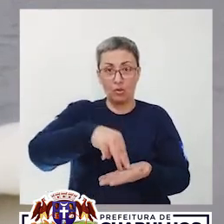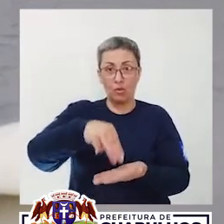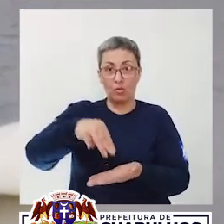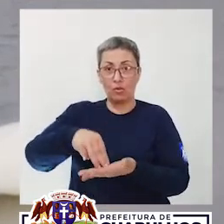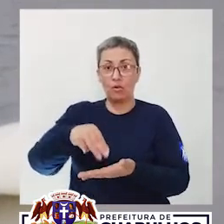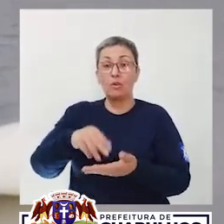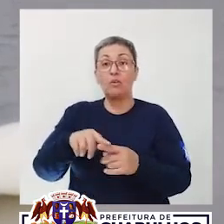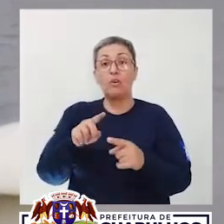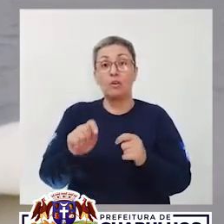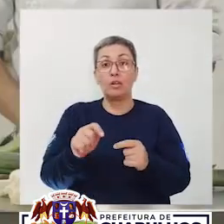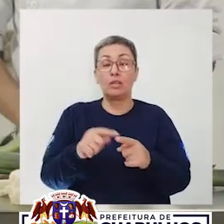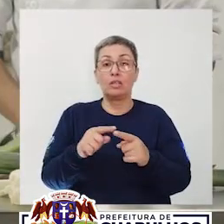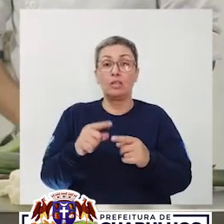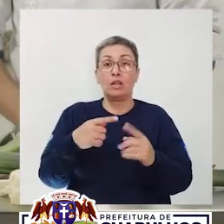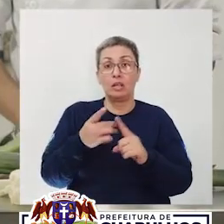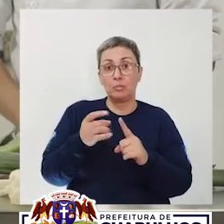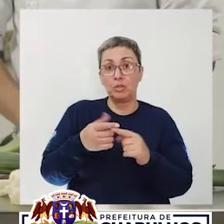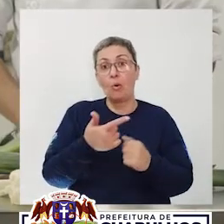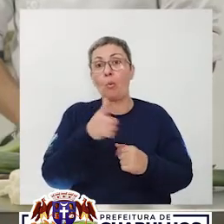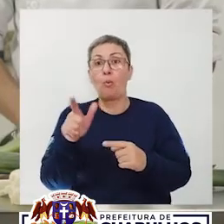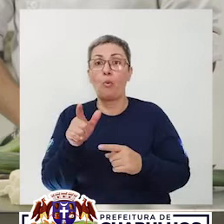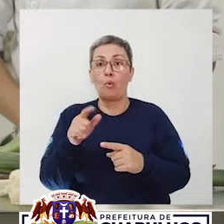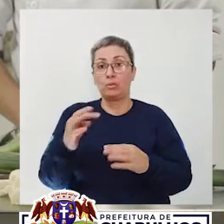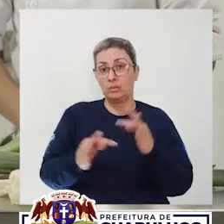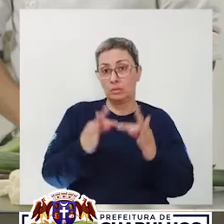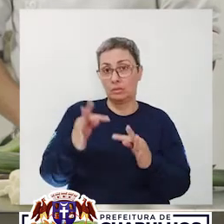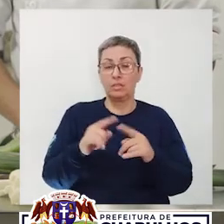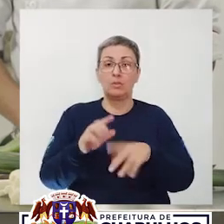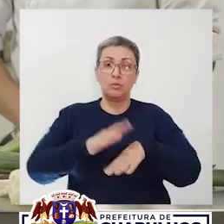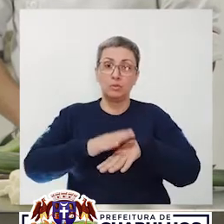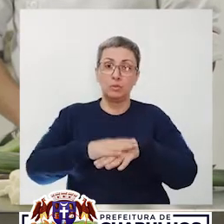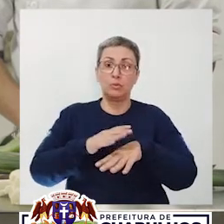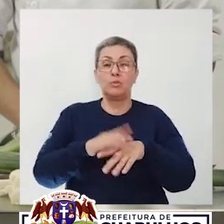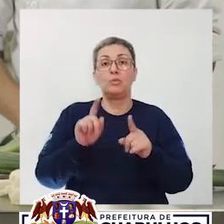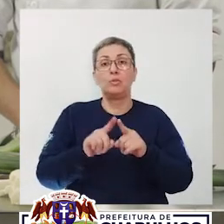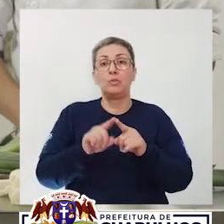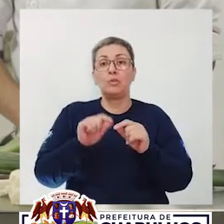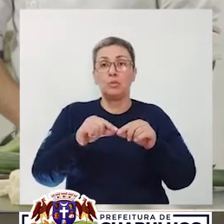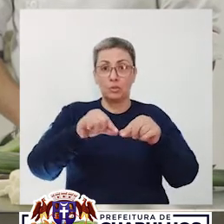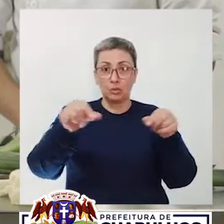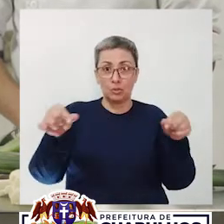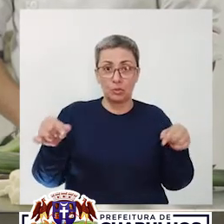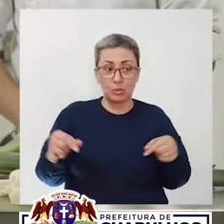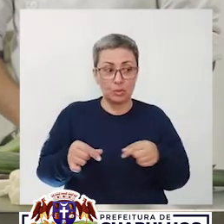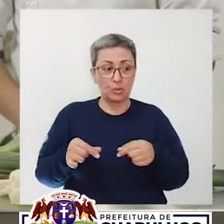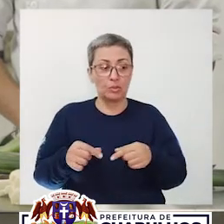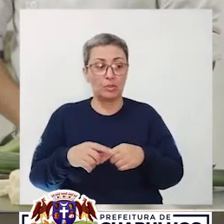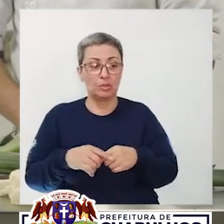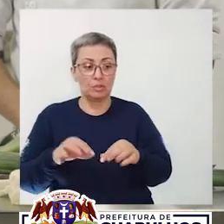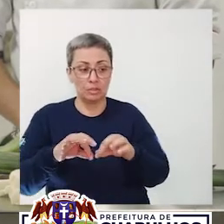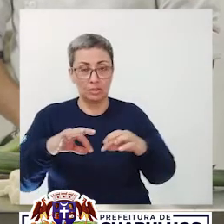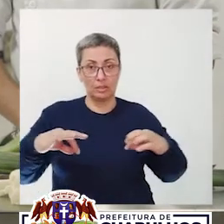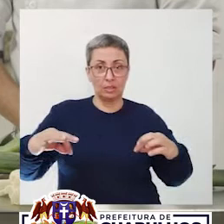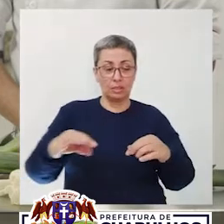Quando eu faço em forma descartável, aí eu uso uma outra técnica. Aí eu faço uma tirinha